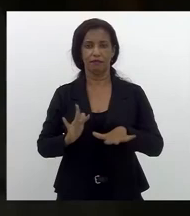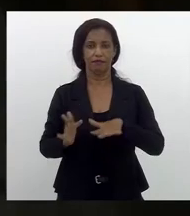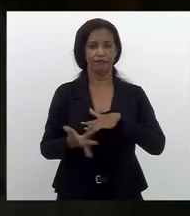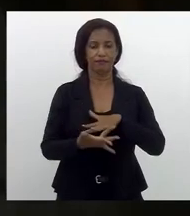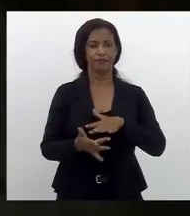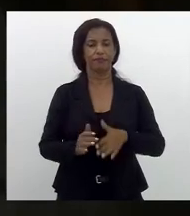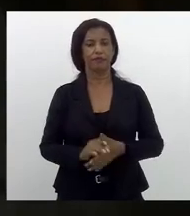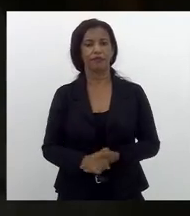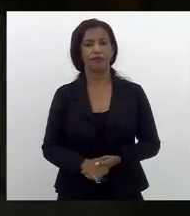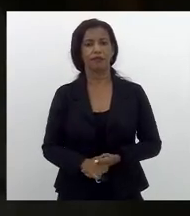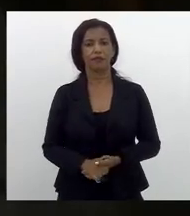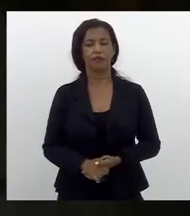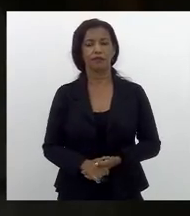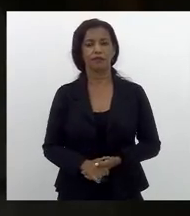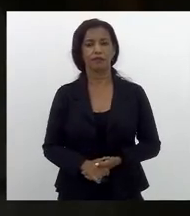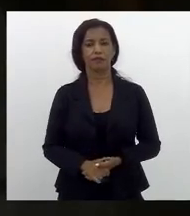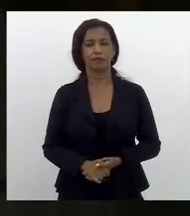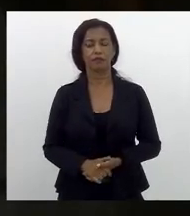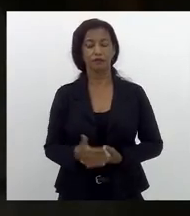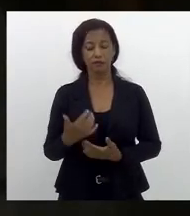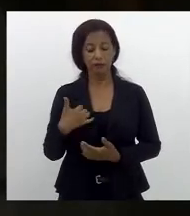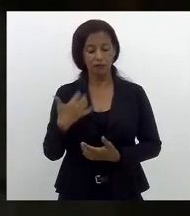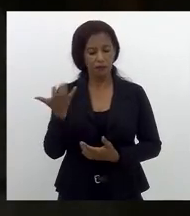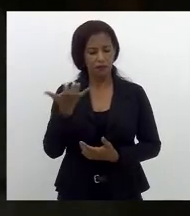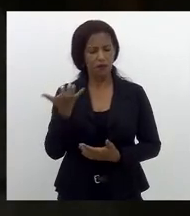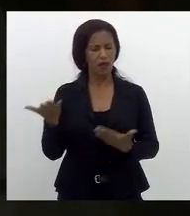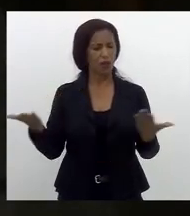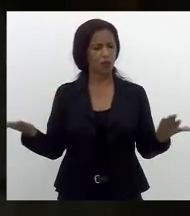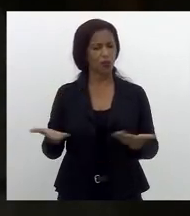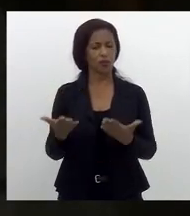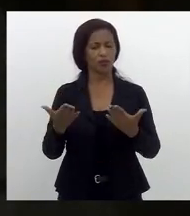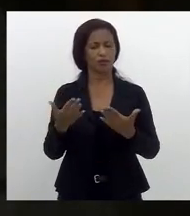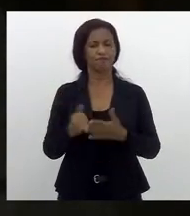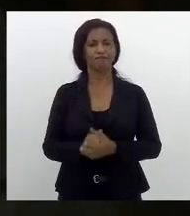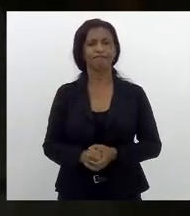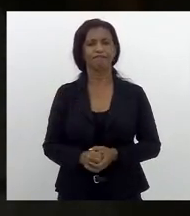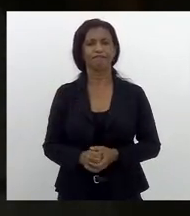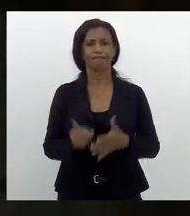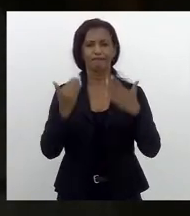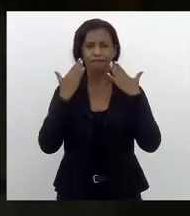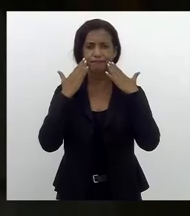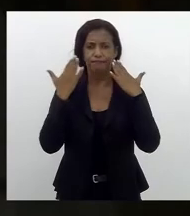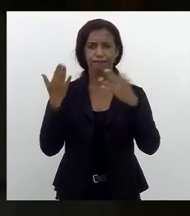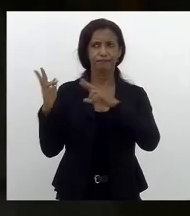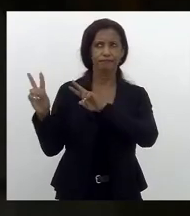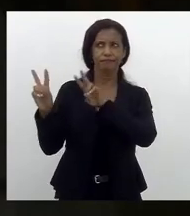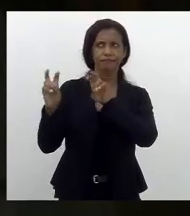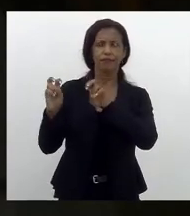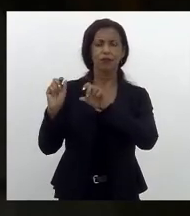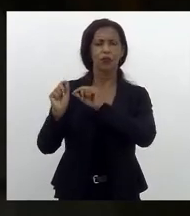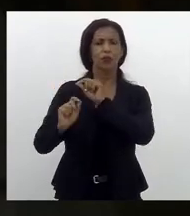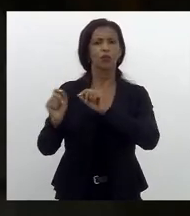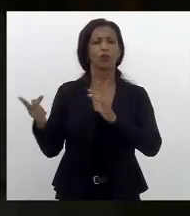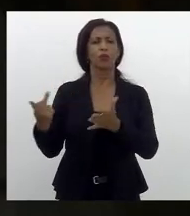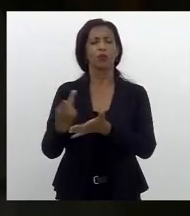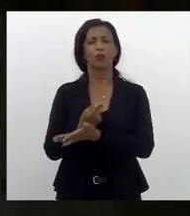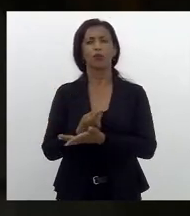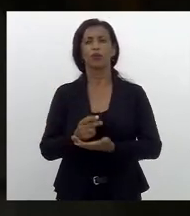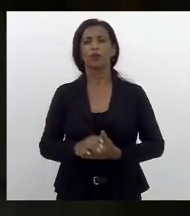sociais. Eu quero hoje me manifestar sobre o que aconteceu